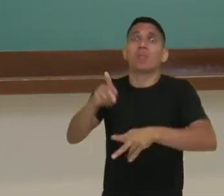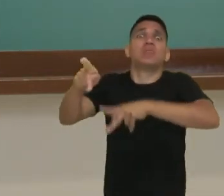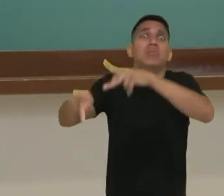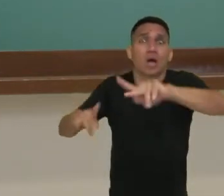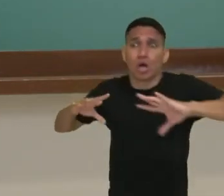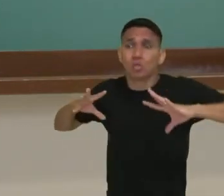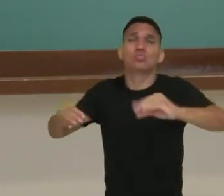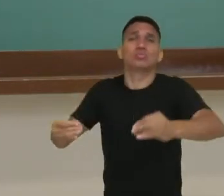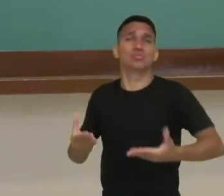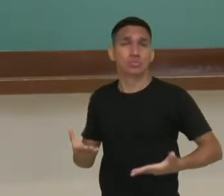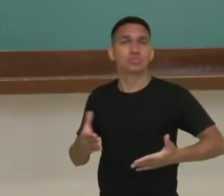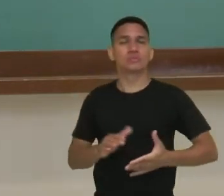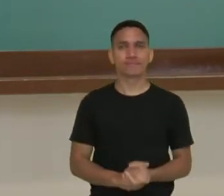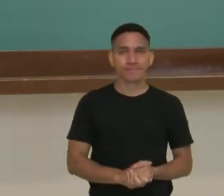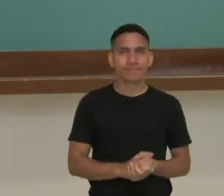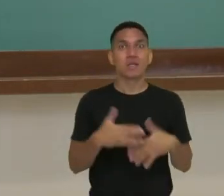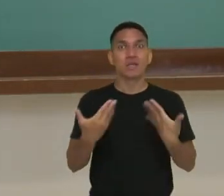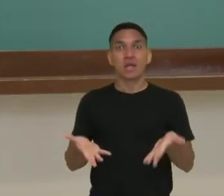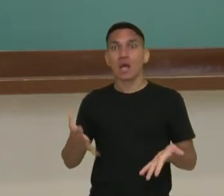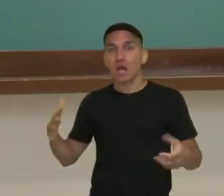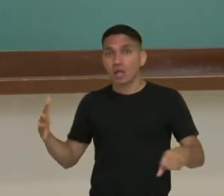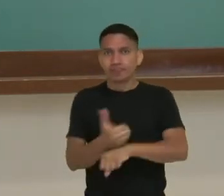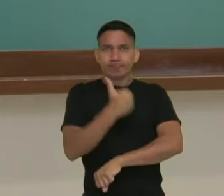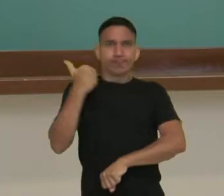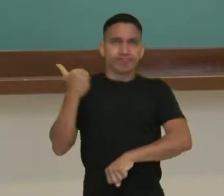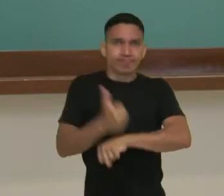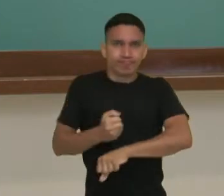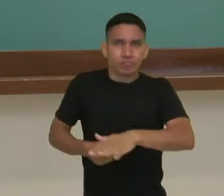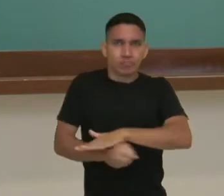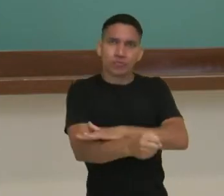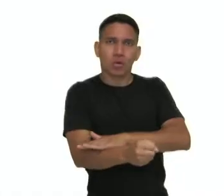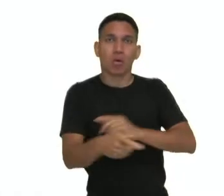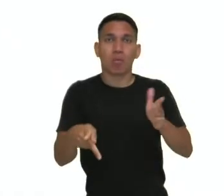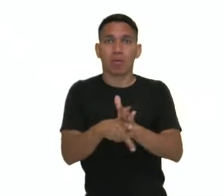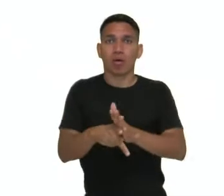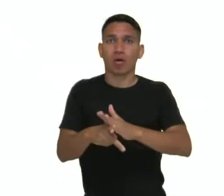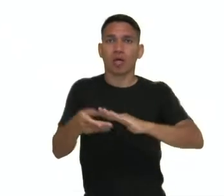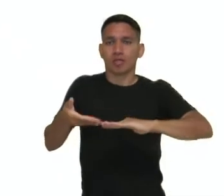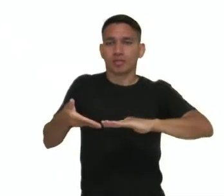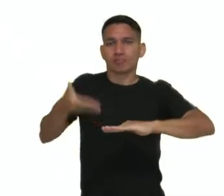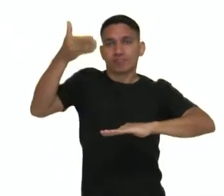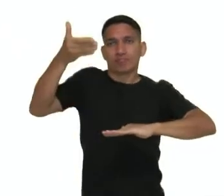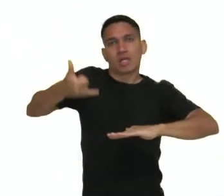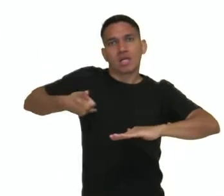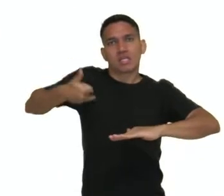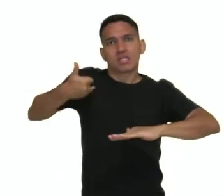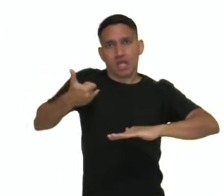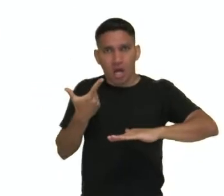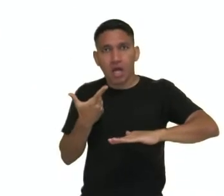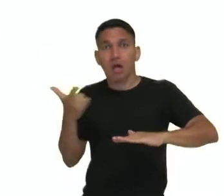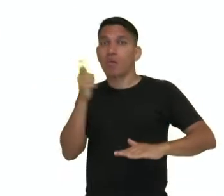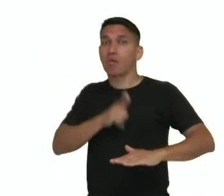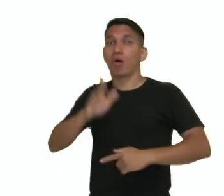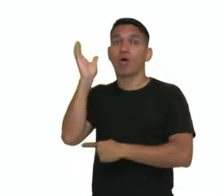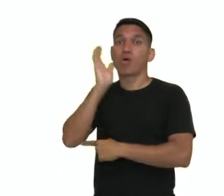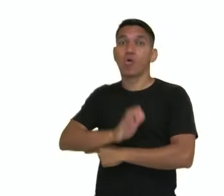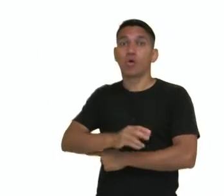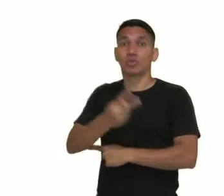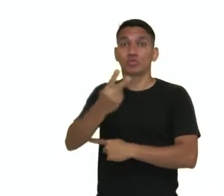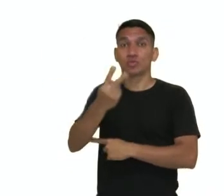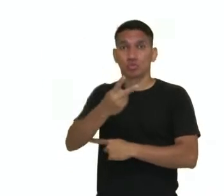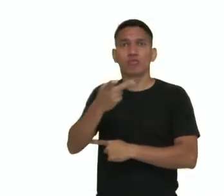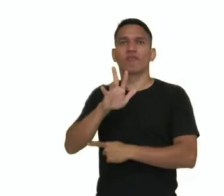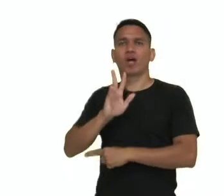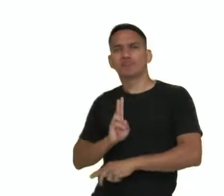inteira. E o golpe da maioridade, ele vai então elevar Dom Pedro II a assumir o trono aos seus